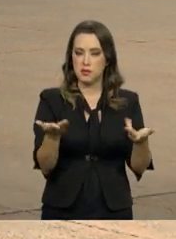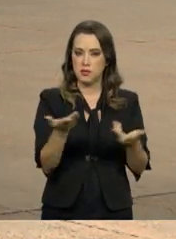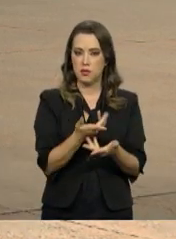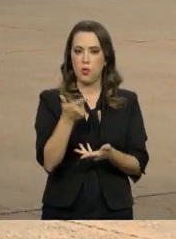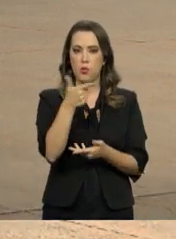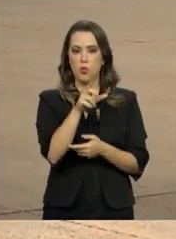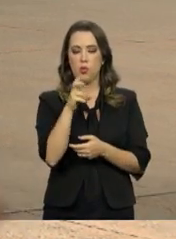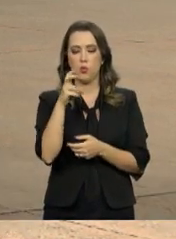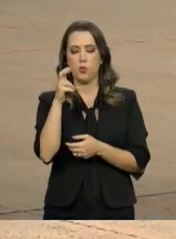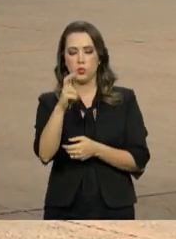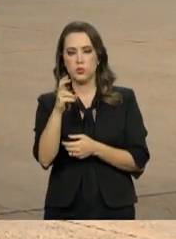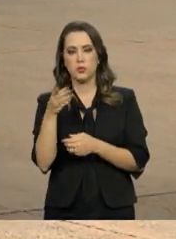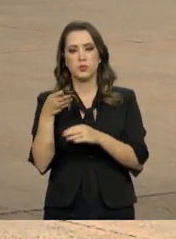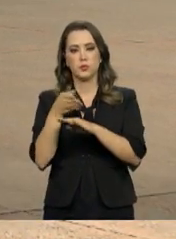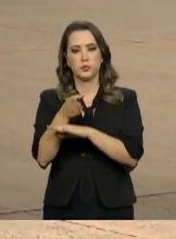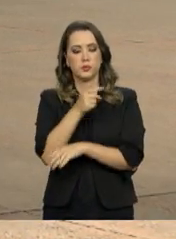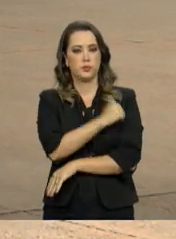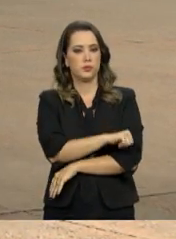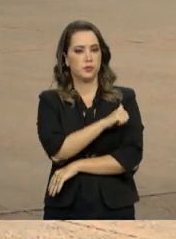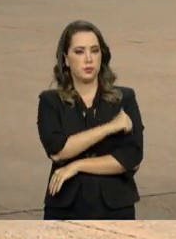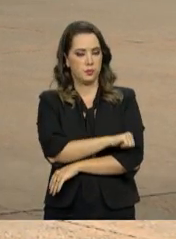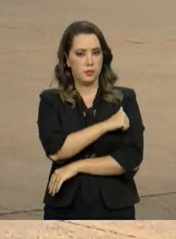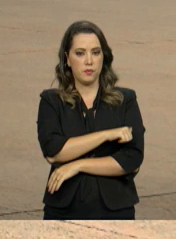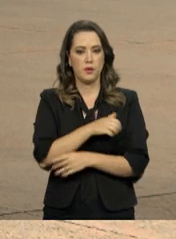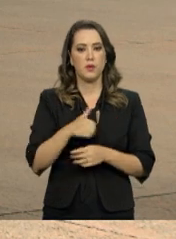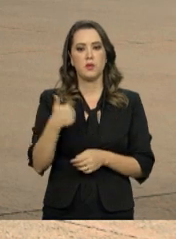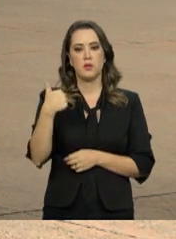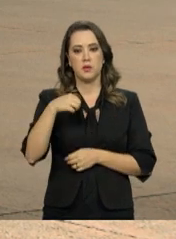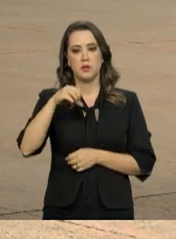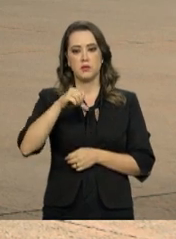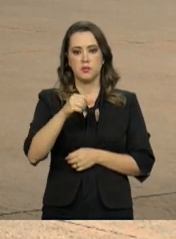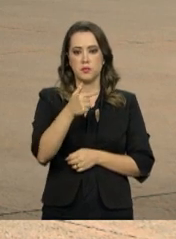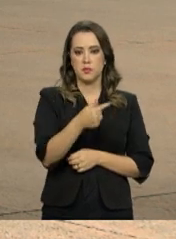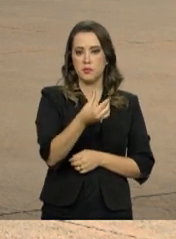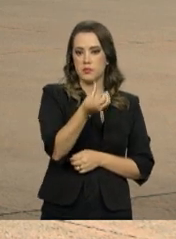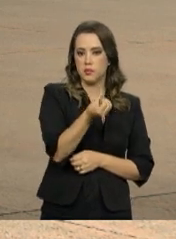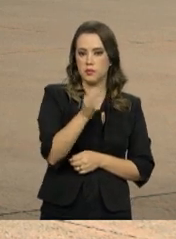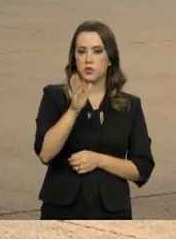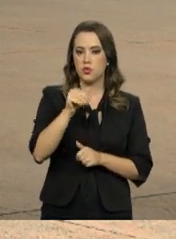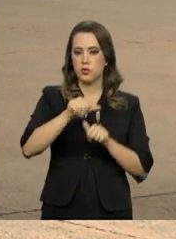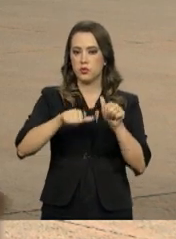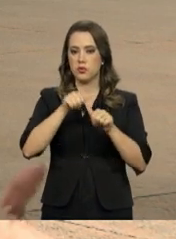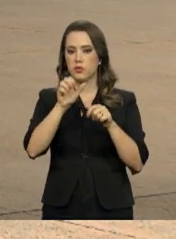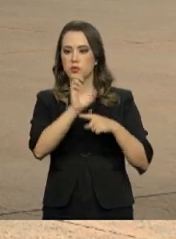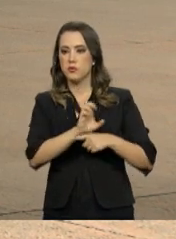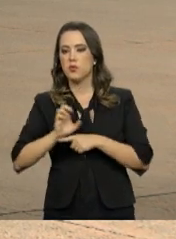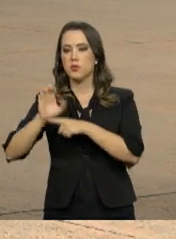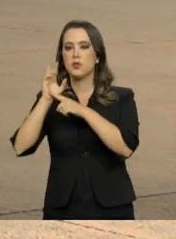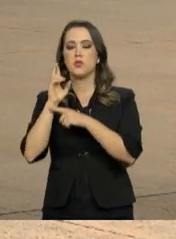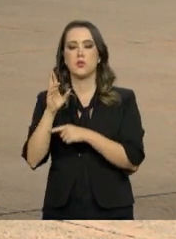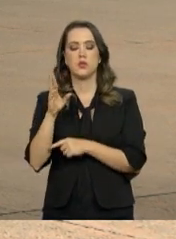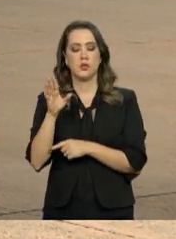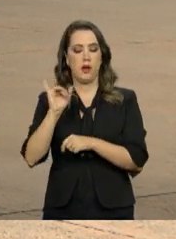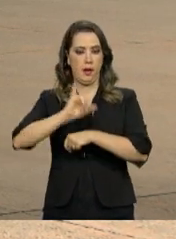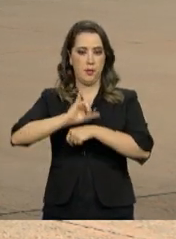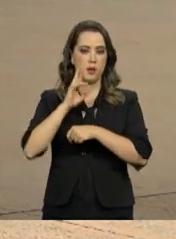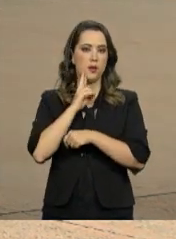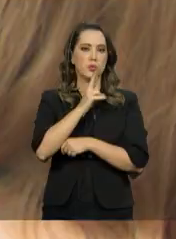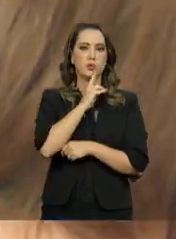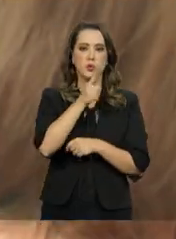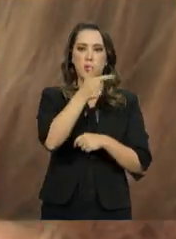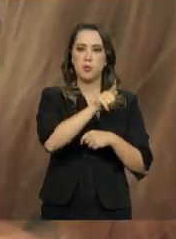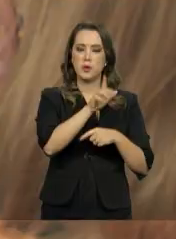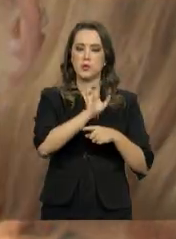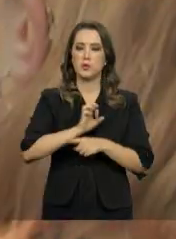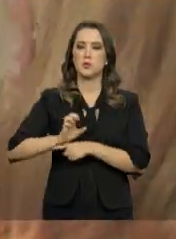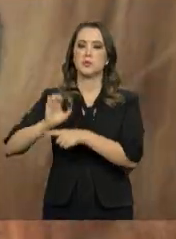interiorização começou, em abril deste ano, 1.976 imigrantes foram transferidos de Boa Vista para outras cidades do Brasil.